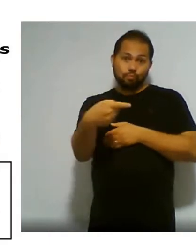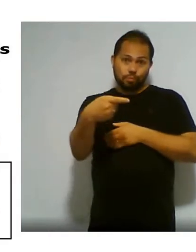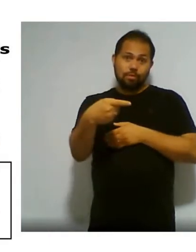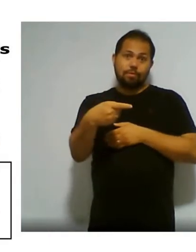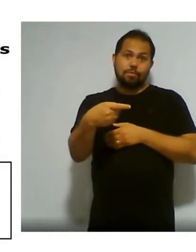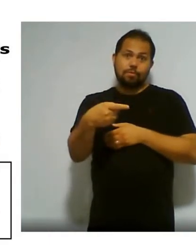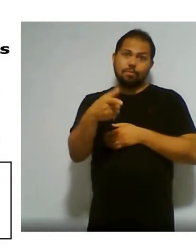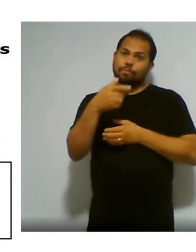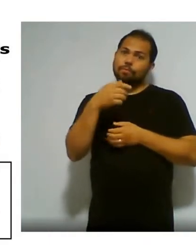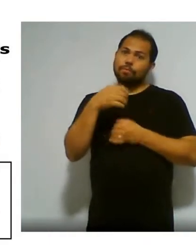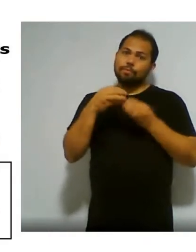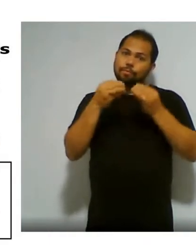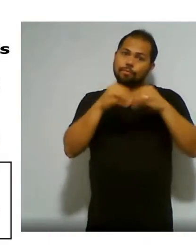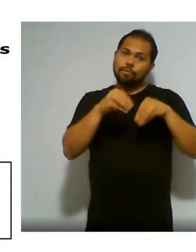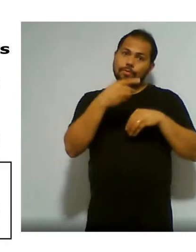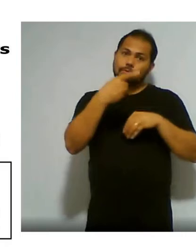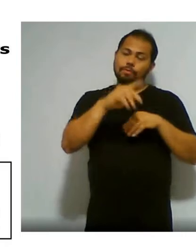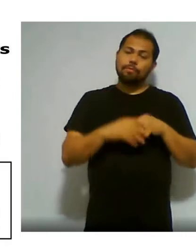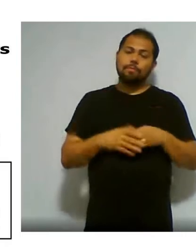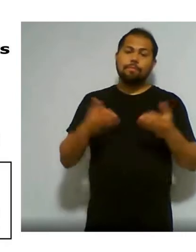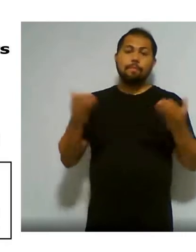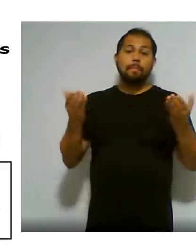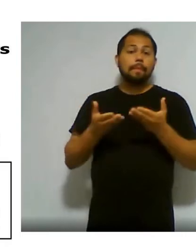Vou falar aqui agora um pouquinho de fontes. Né?